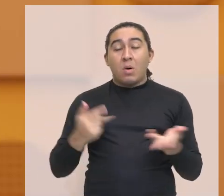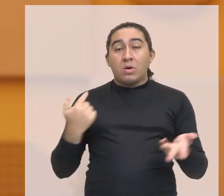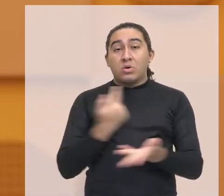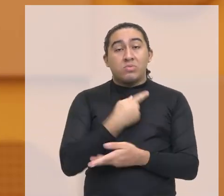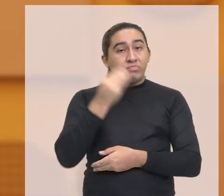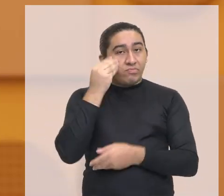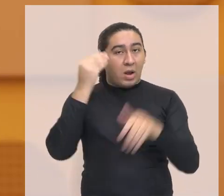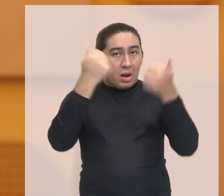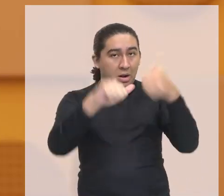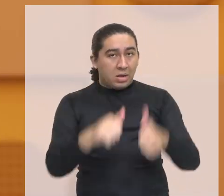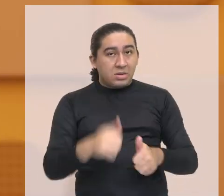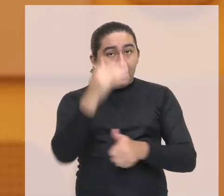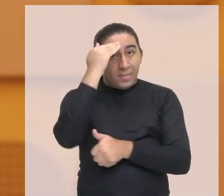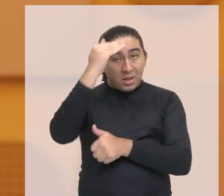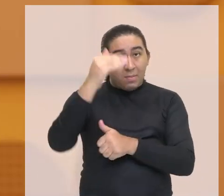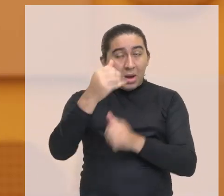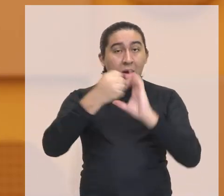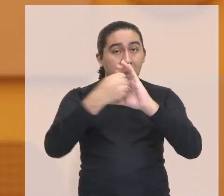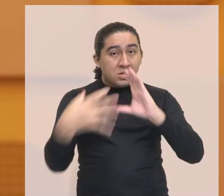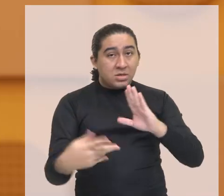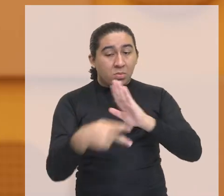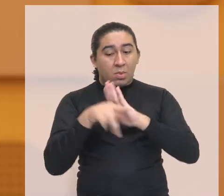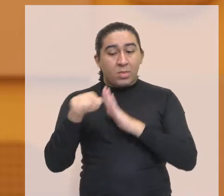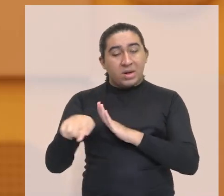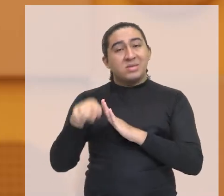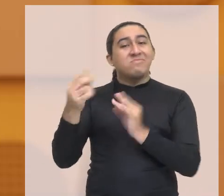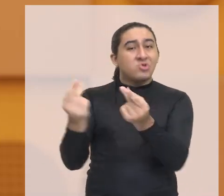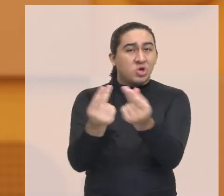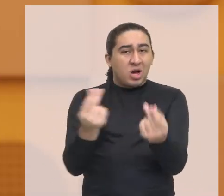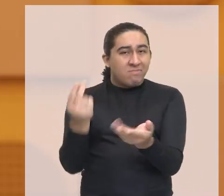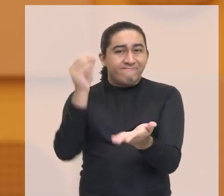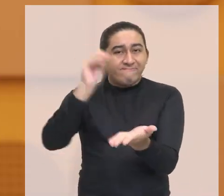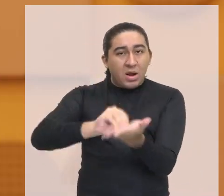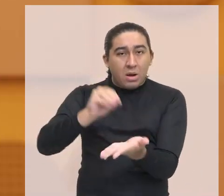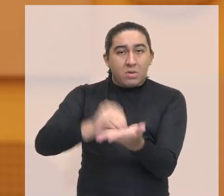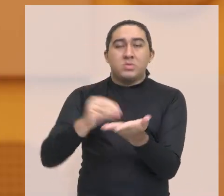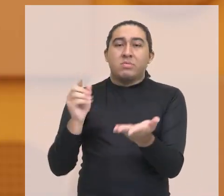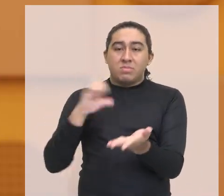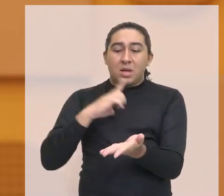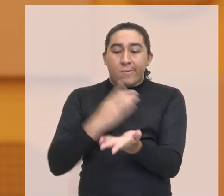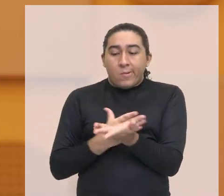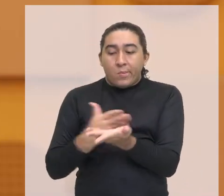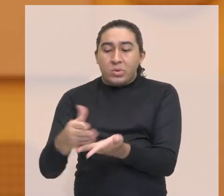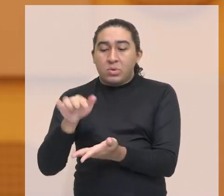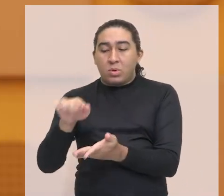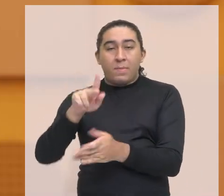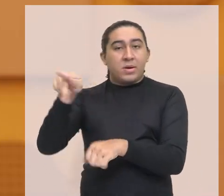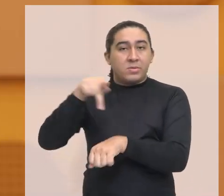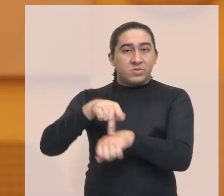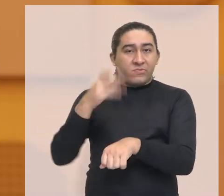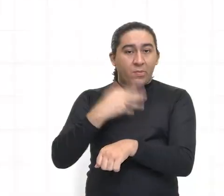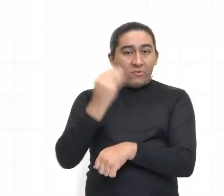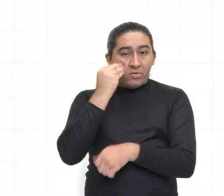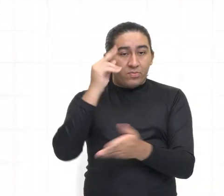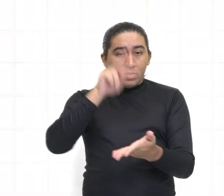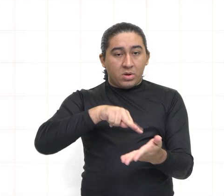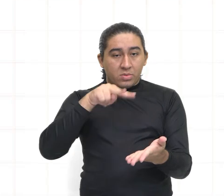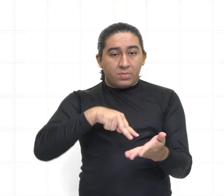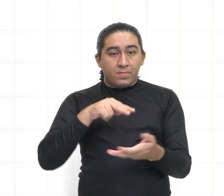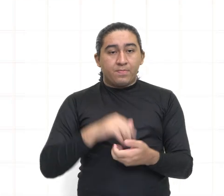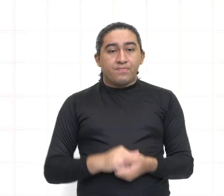a ver agora as principais razões para essa crise que se instaurou ali na União Soviética. Vamos ao texto. Vamos lá,